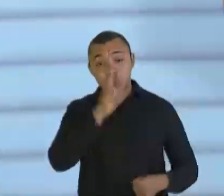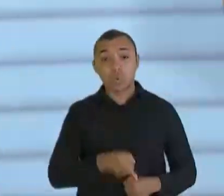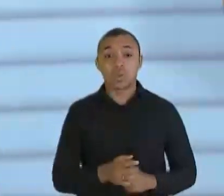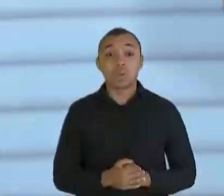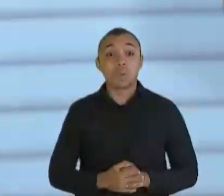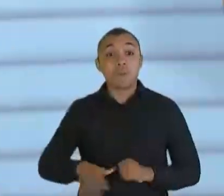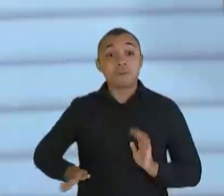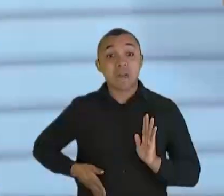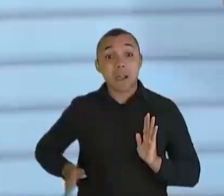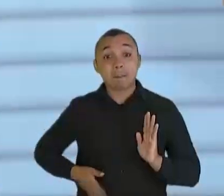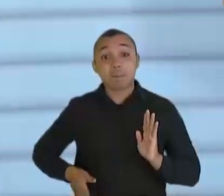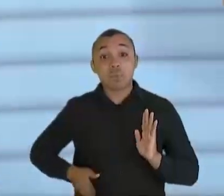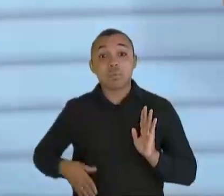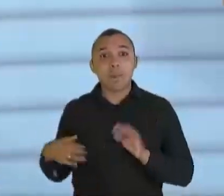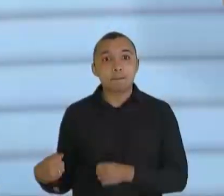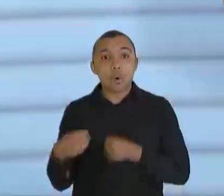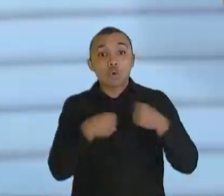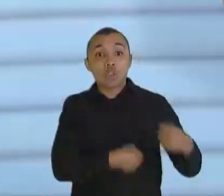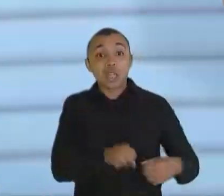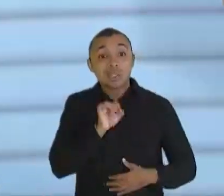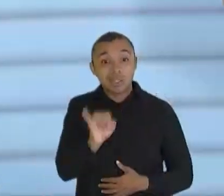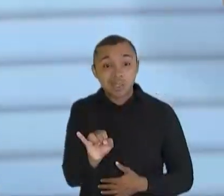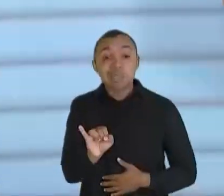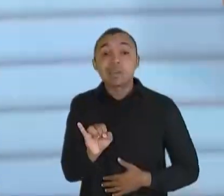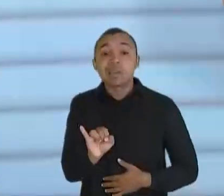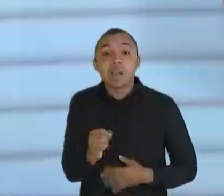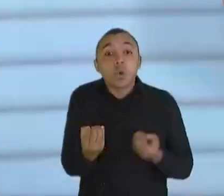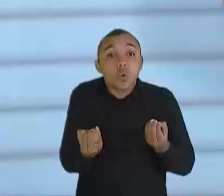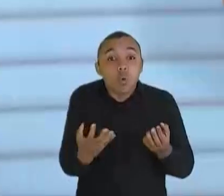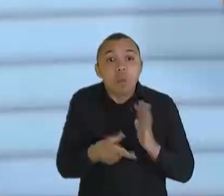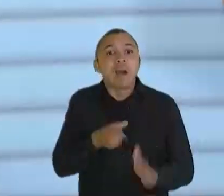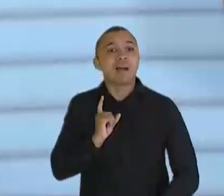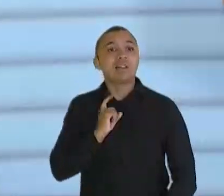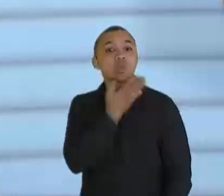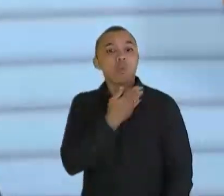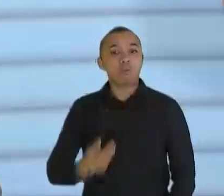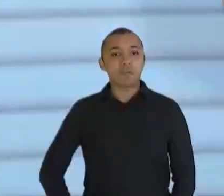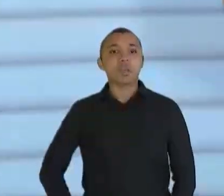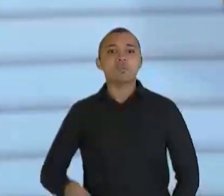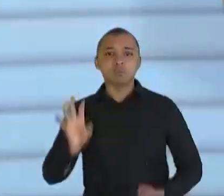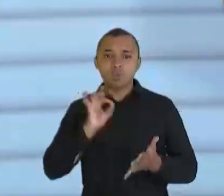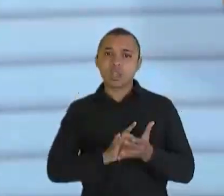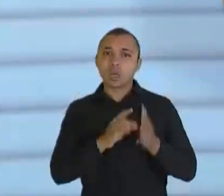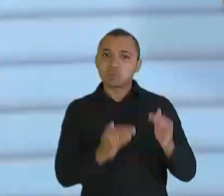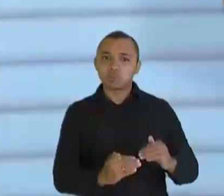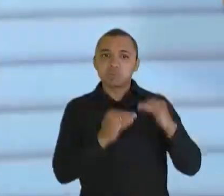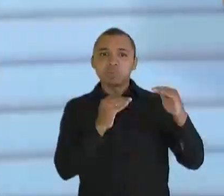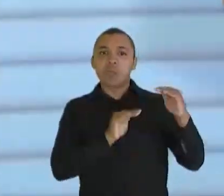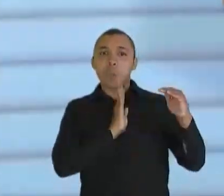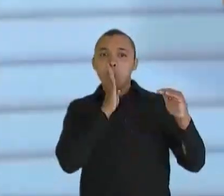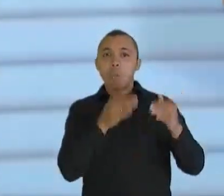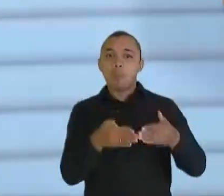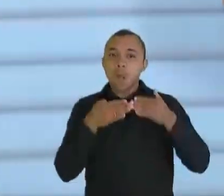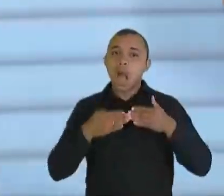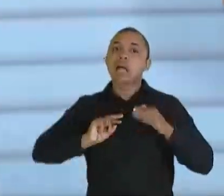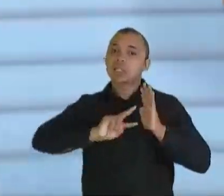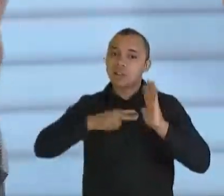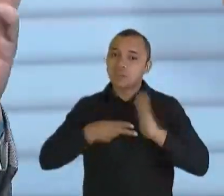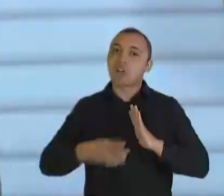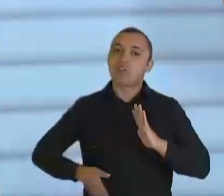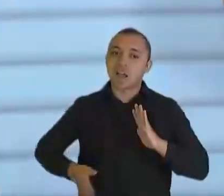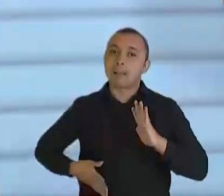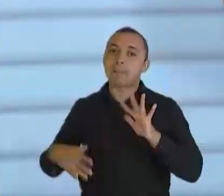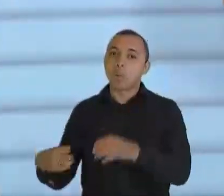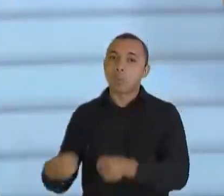território quando o governo legal, o constitucional, né, ele se ausenta, ele se omite. Por isso é muito importante. Aí